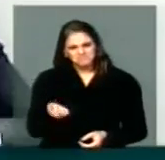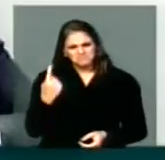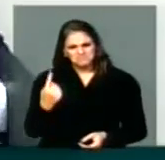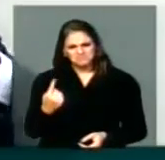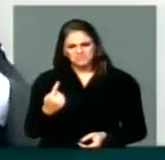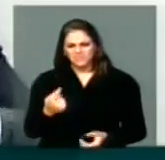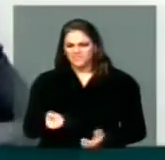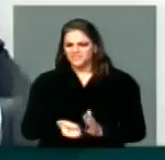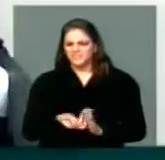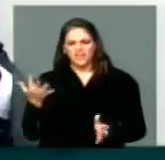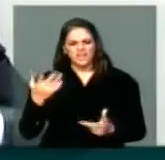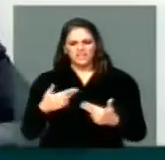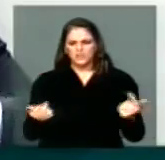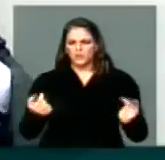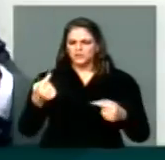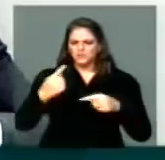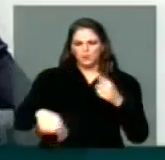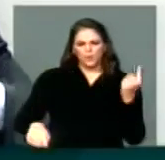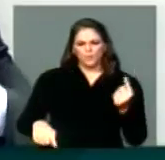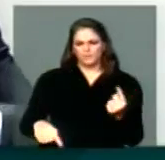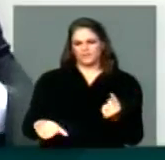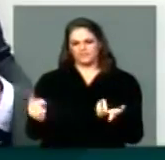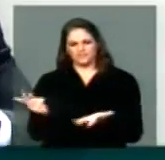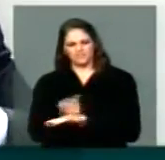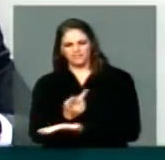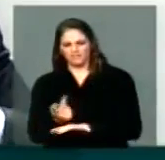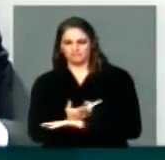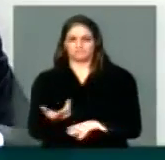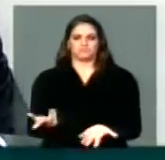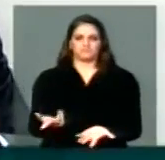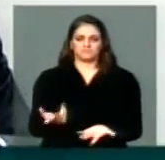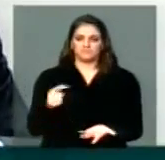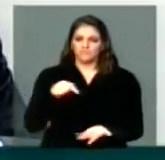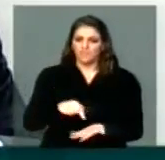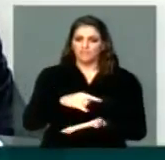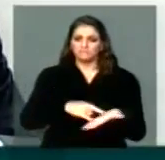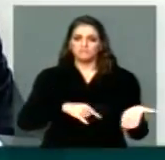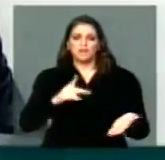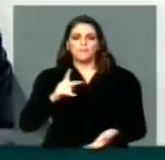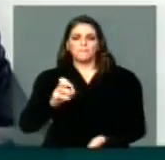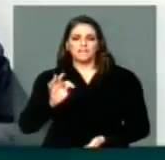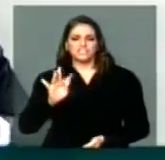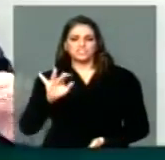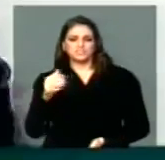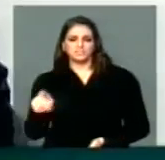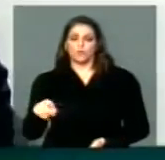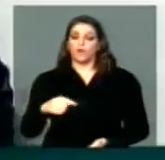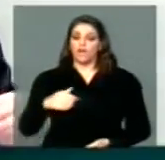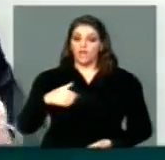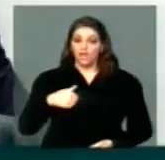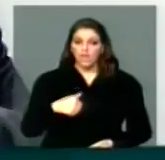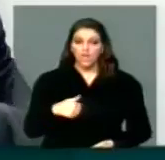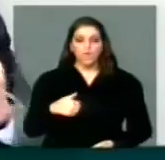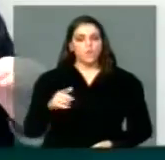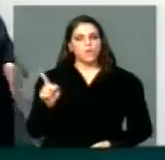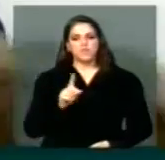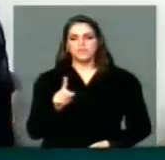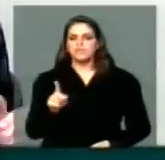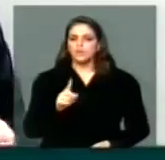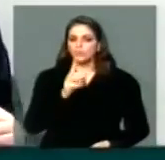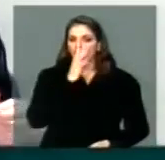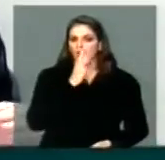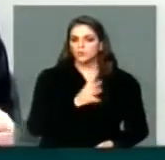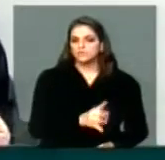encontrar várias contradições e incoerências em cada uma dessas petições que estão sendo colocadas. Não estou querendo dizer que não possa